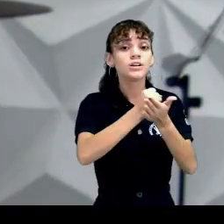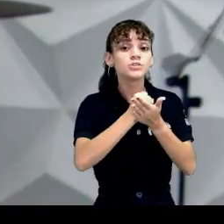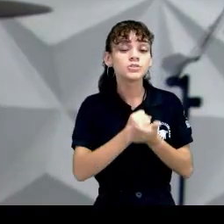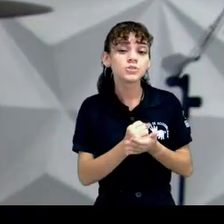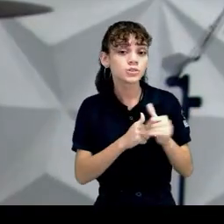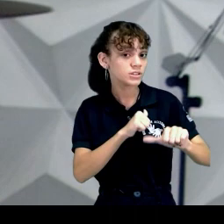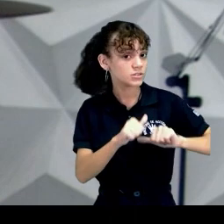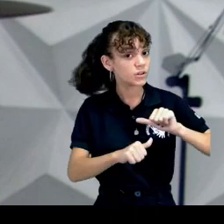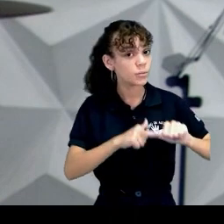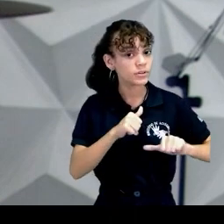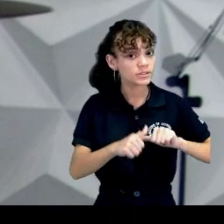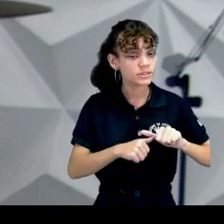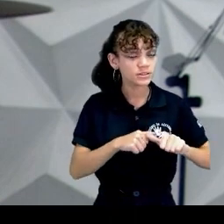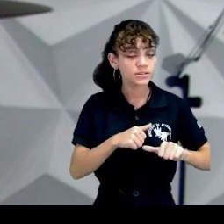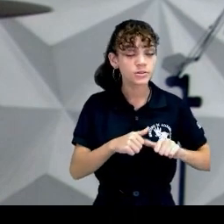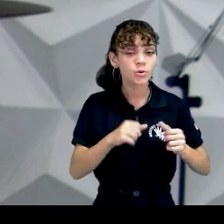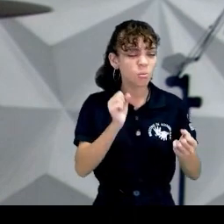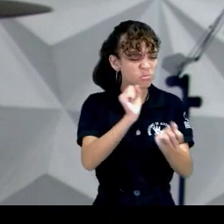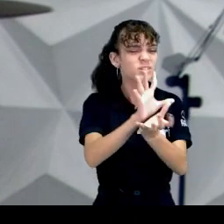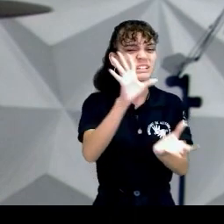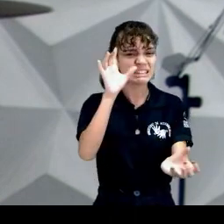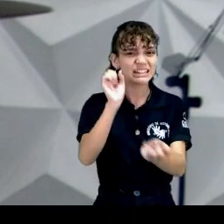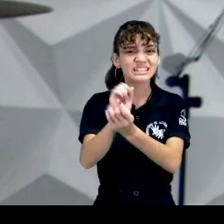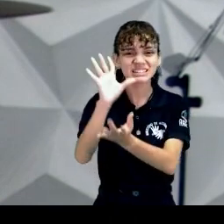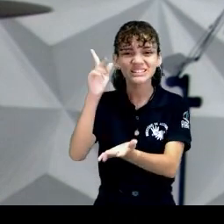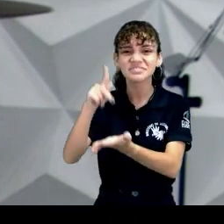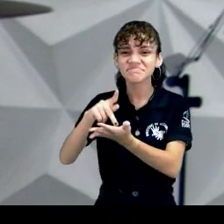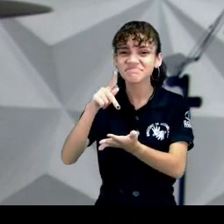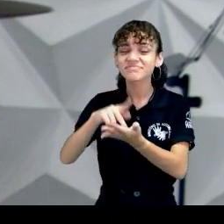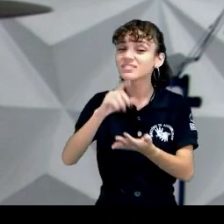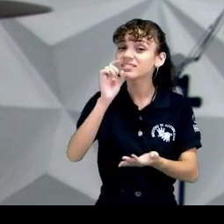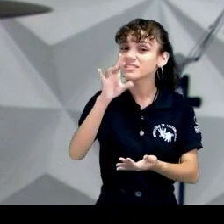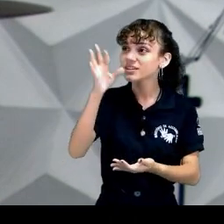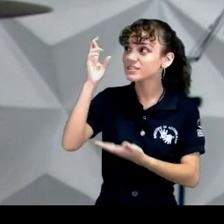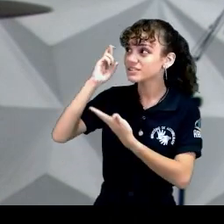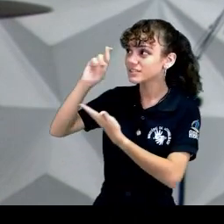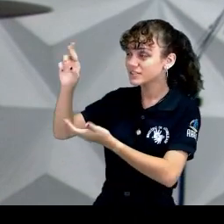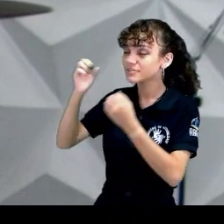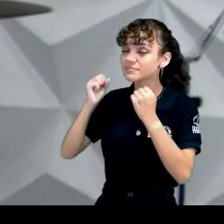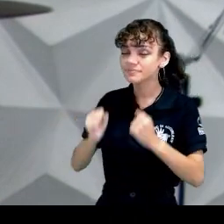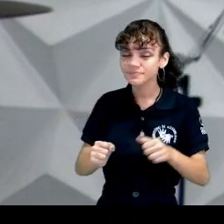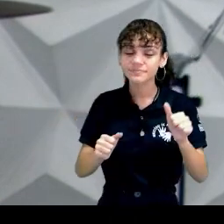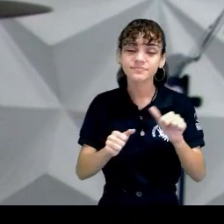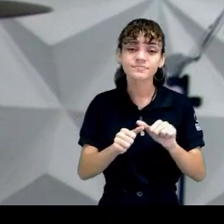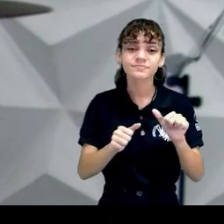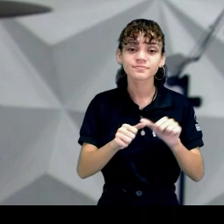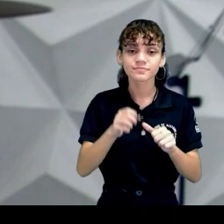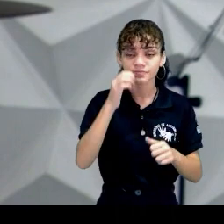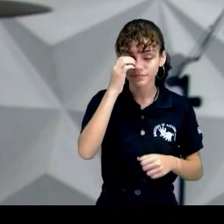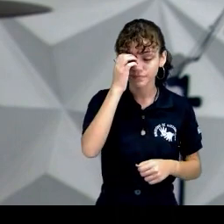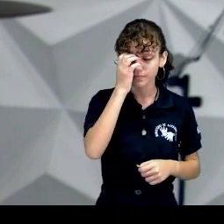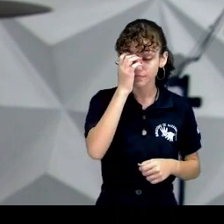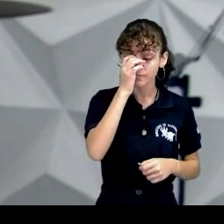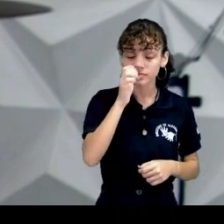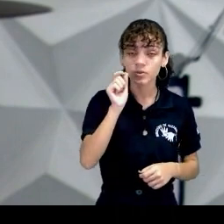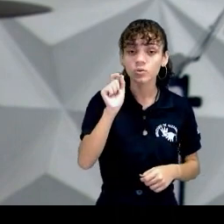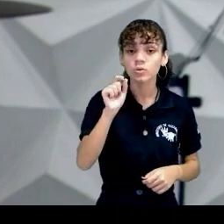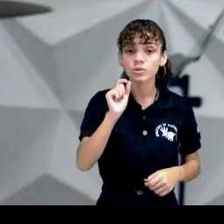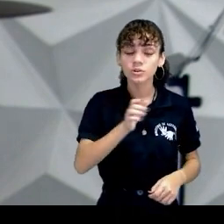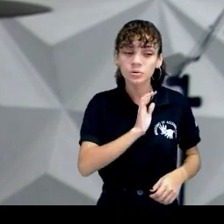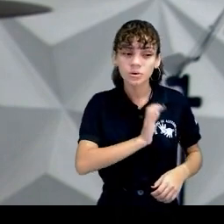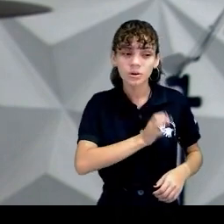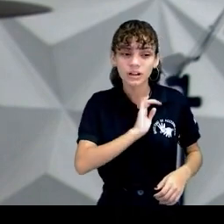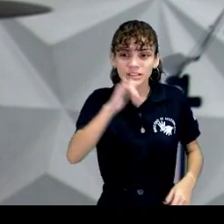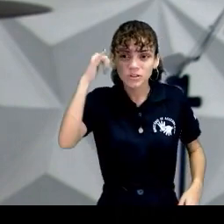que toca o meu coração, eu imagino ali naquele momento o coração de Jesus, é porque nesse momento muitos de